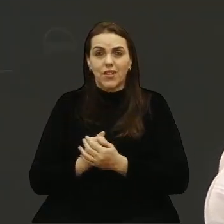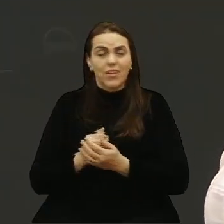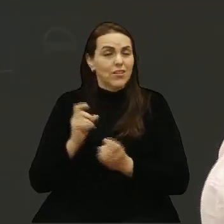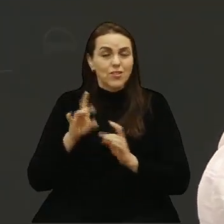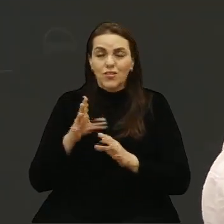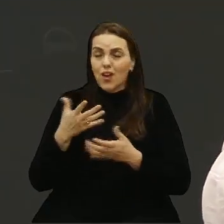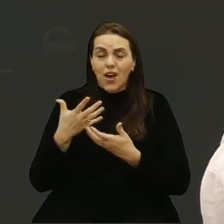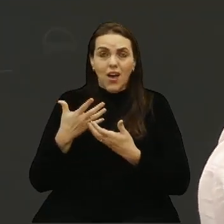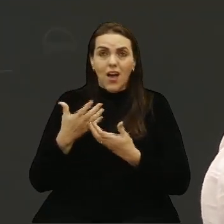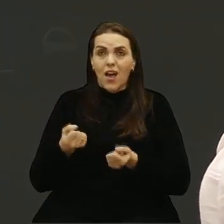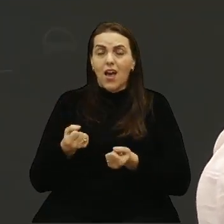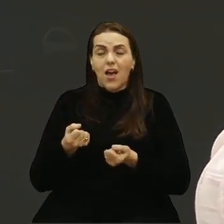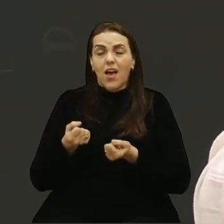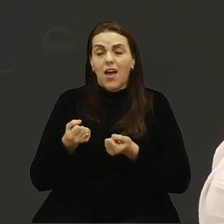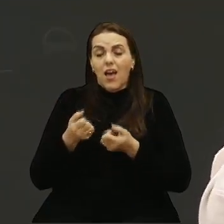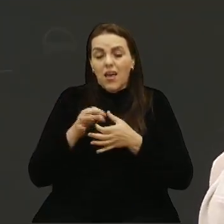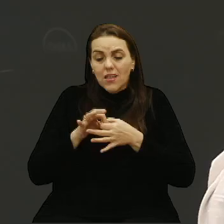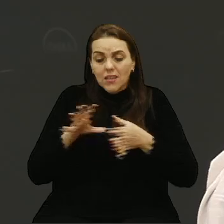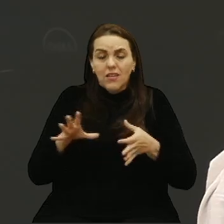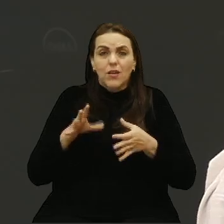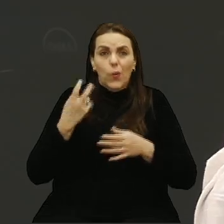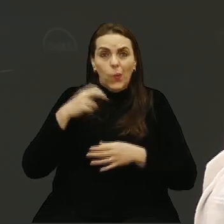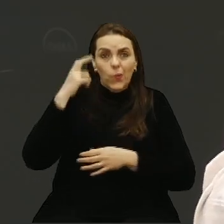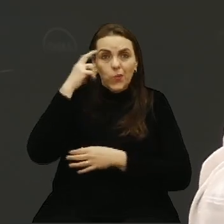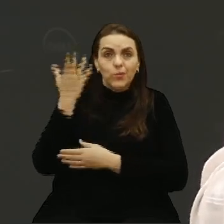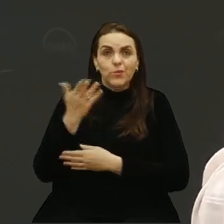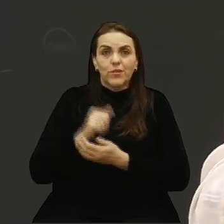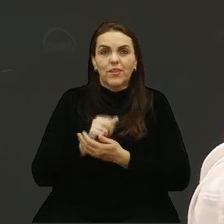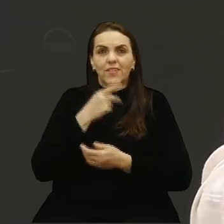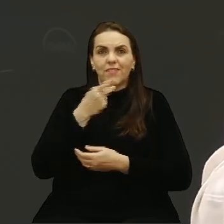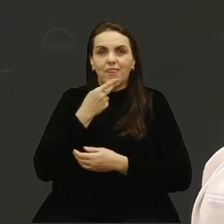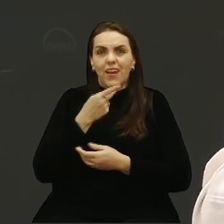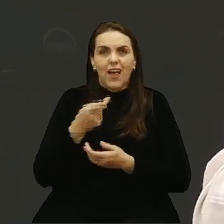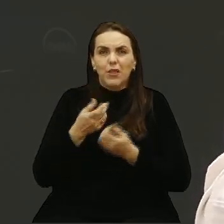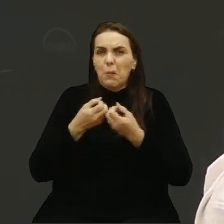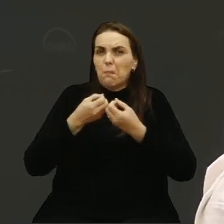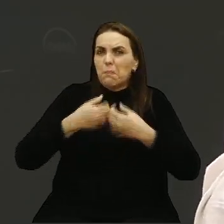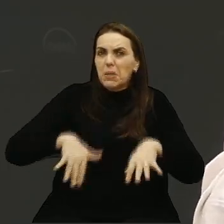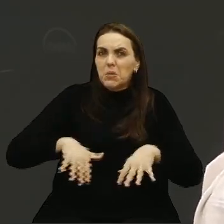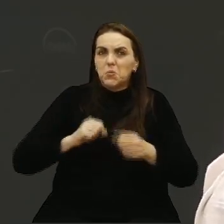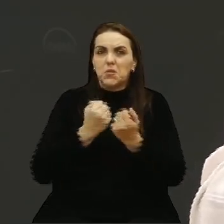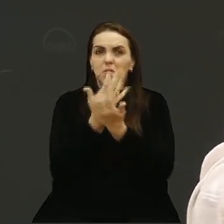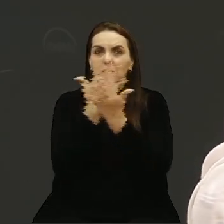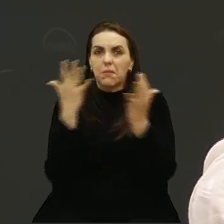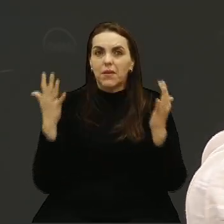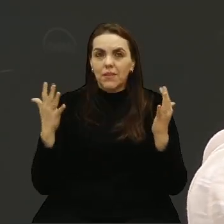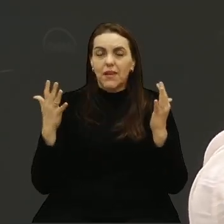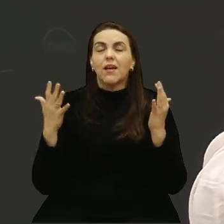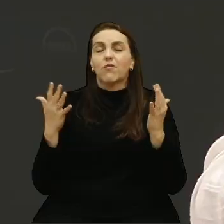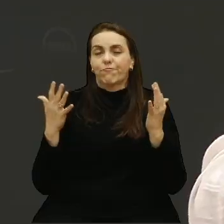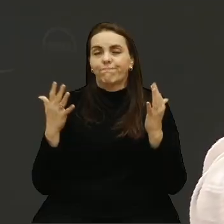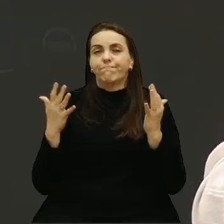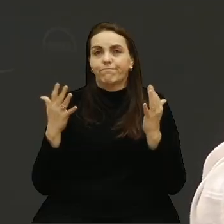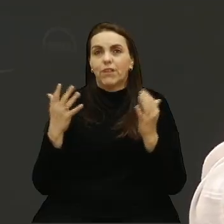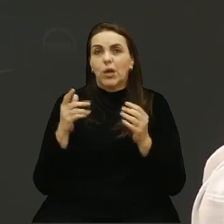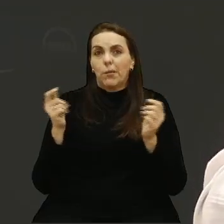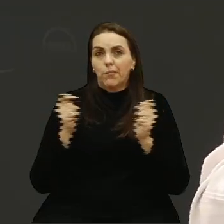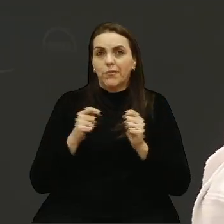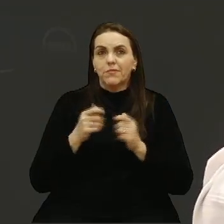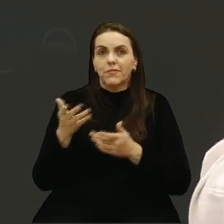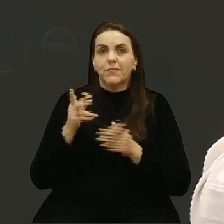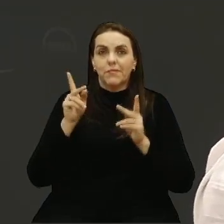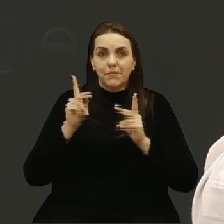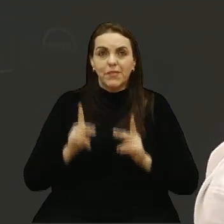simplesmente uma manutenção de cultura. Falar que vai causar prejuízo ambiental a ponto das pessoas terem